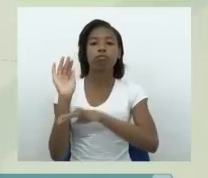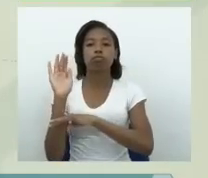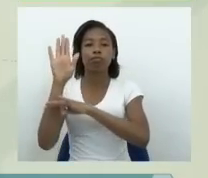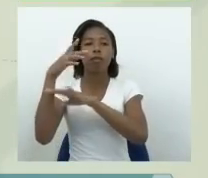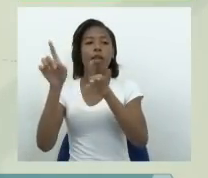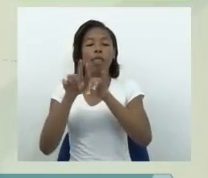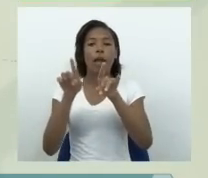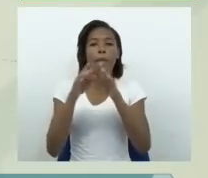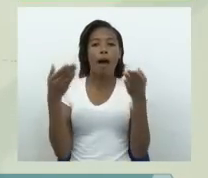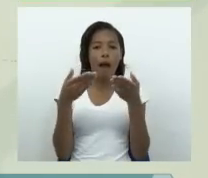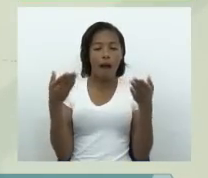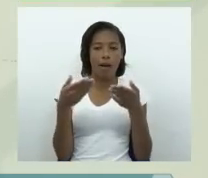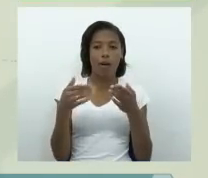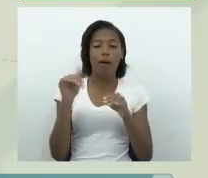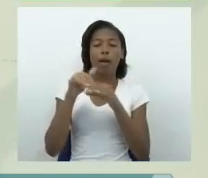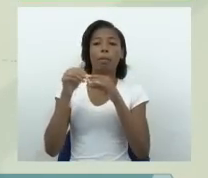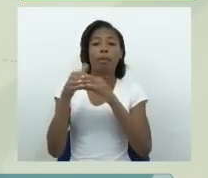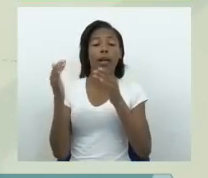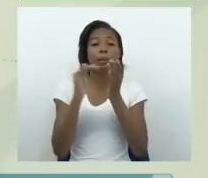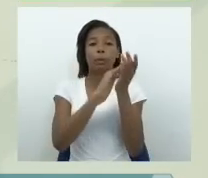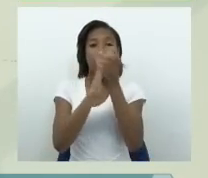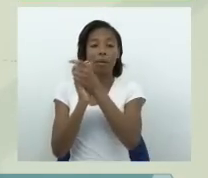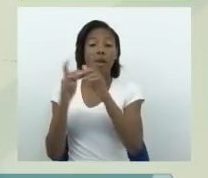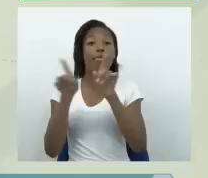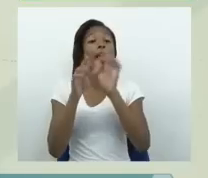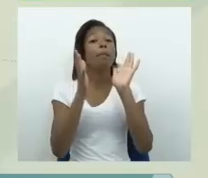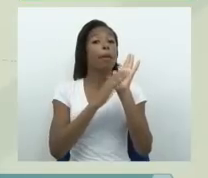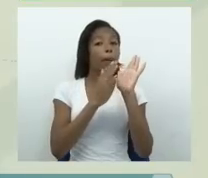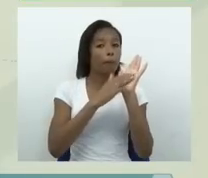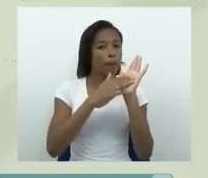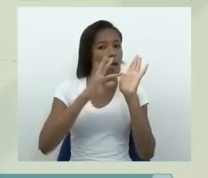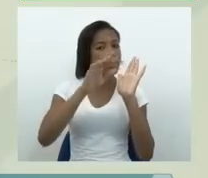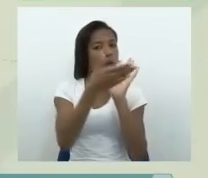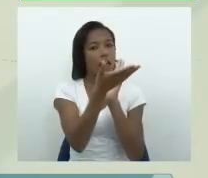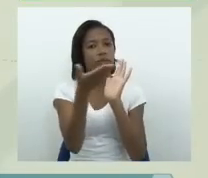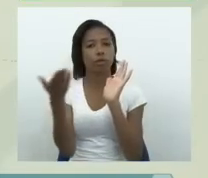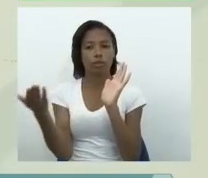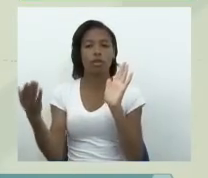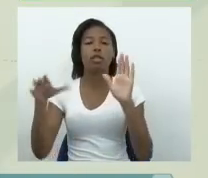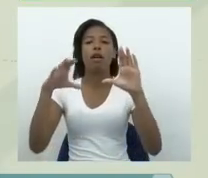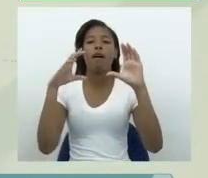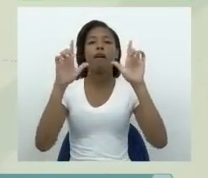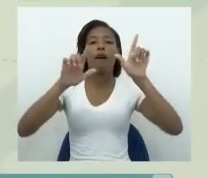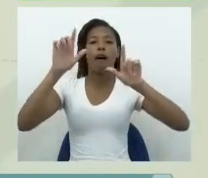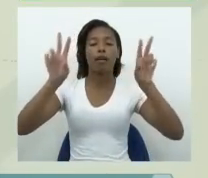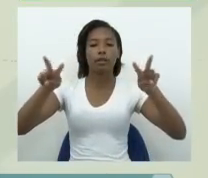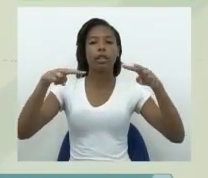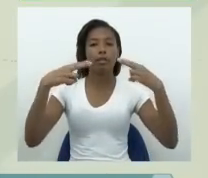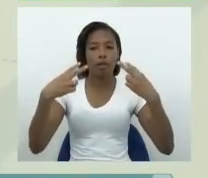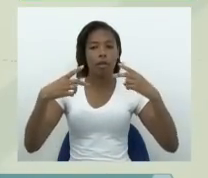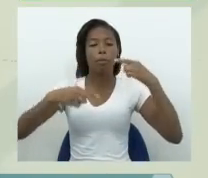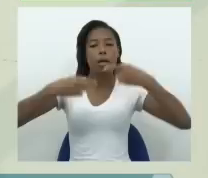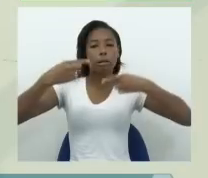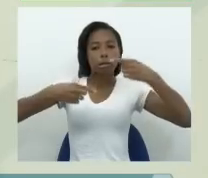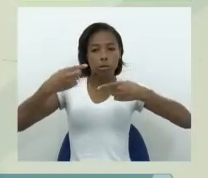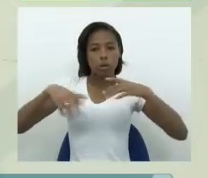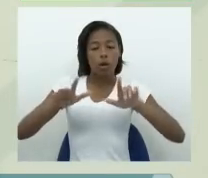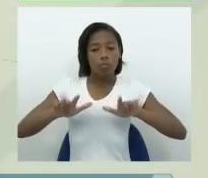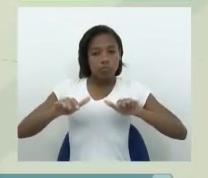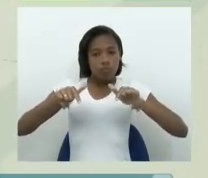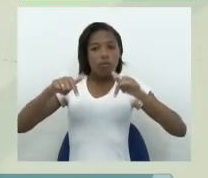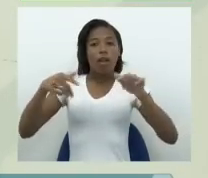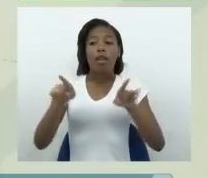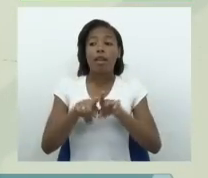nessas eleições, quero cumprimentá-los, parabenizar a TV Câmara pela iniciativa e